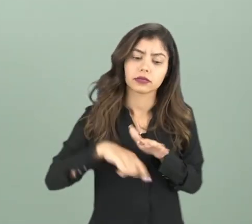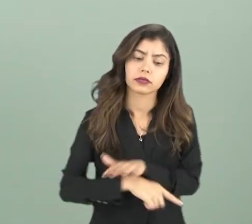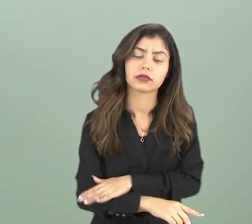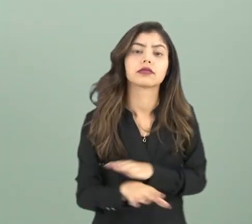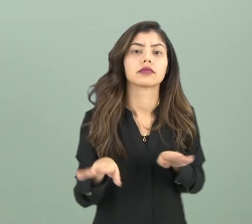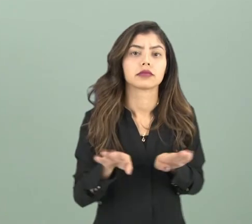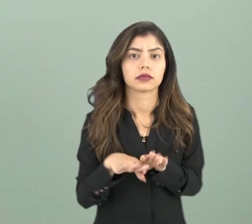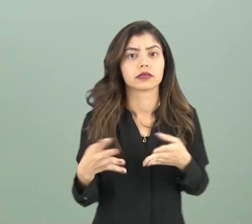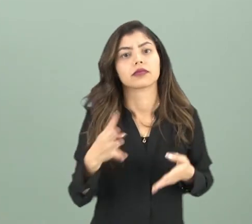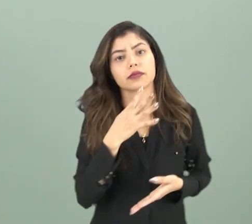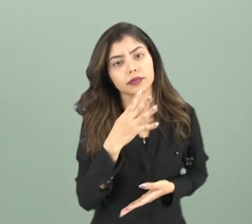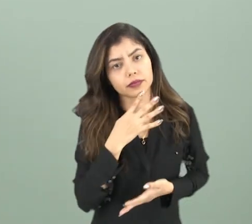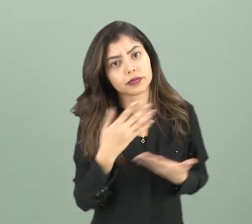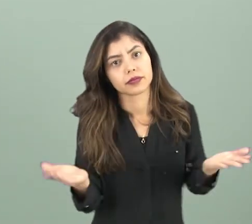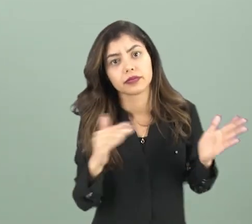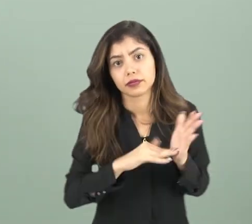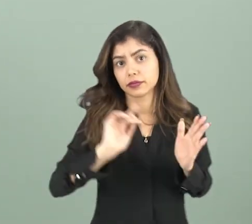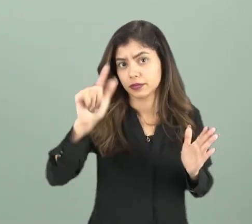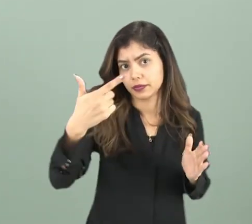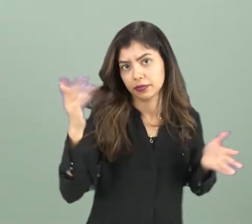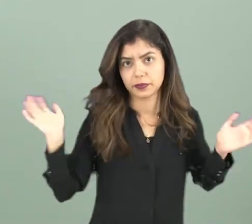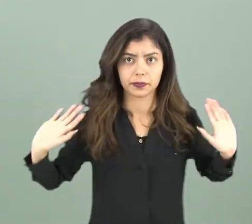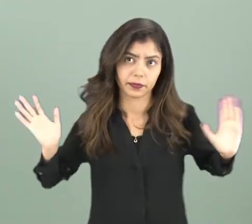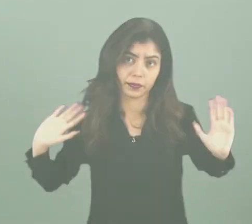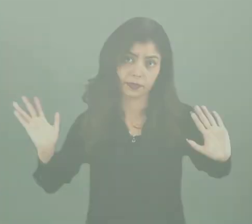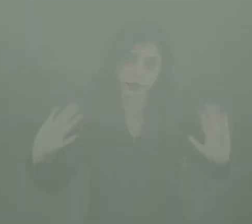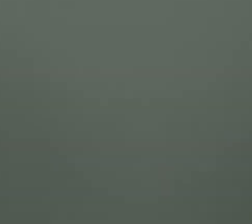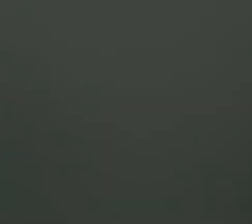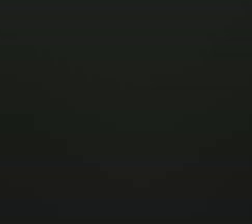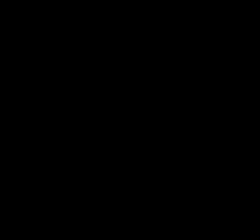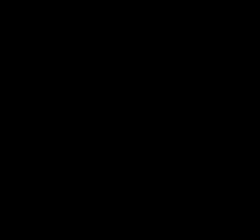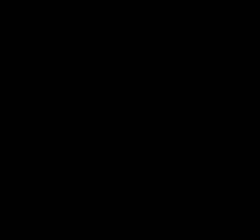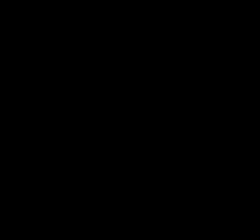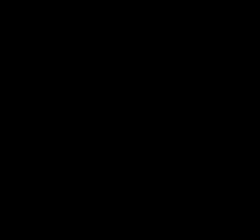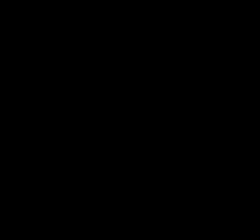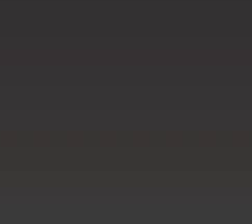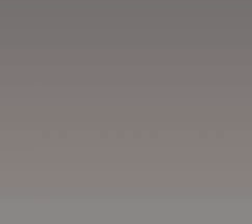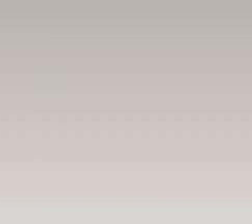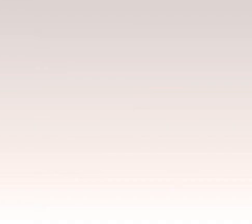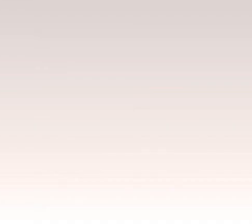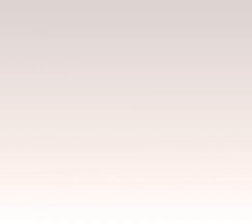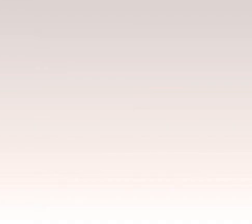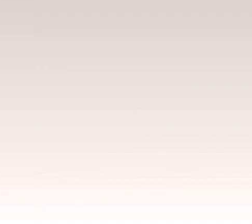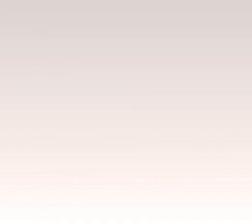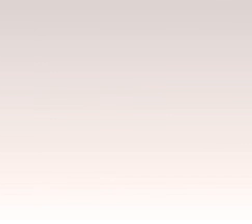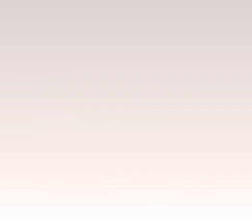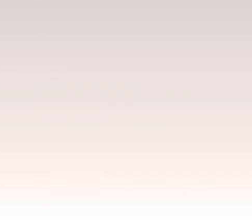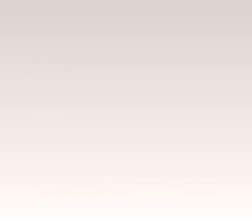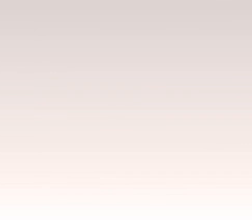aprofundar os seus conhecimentos. Até mais!